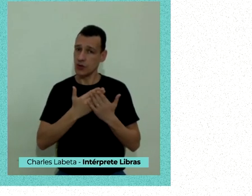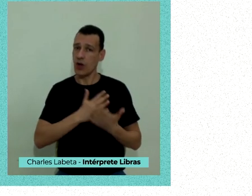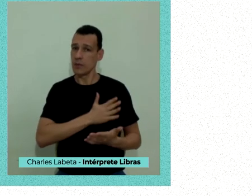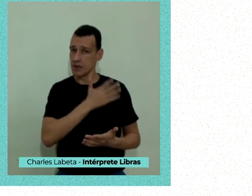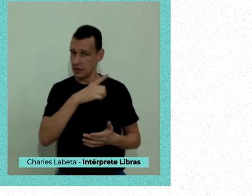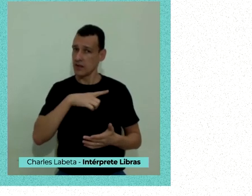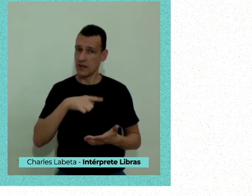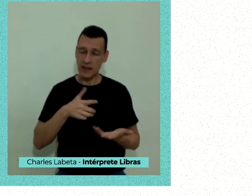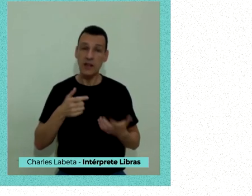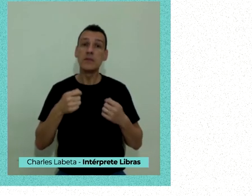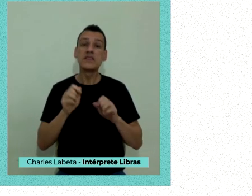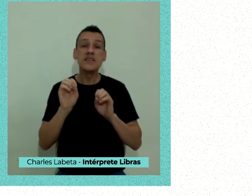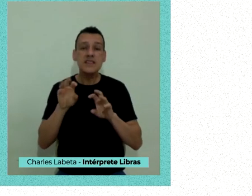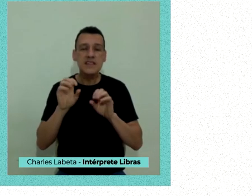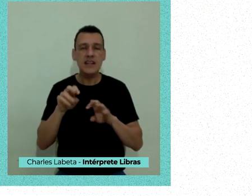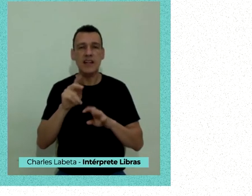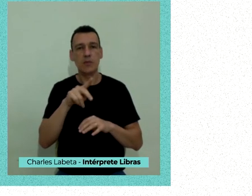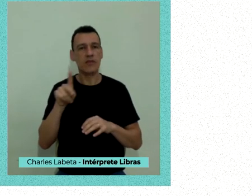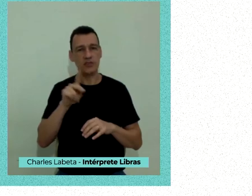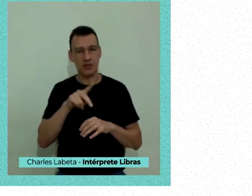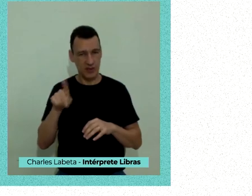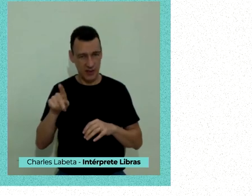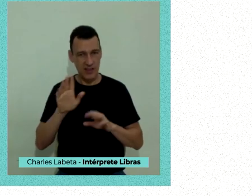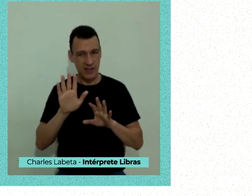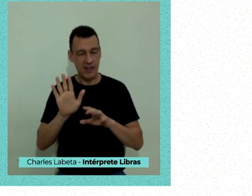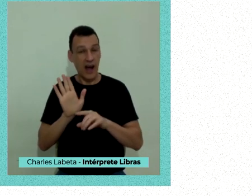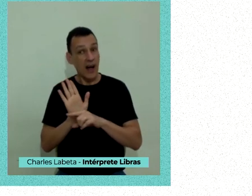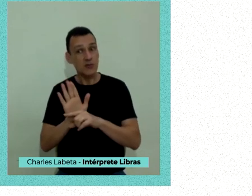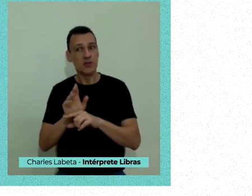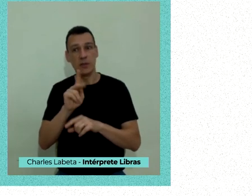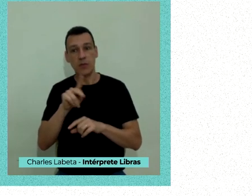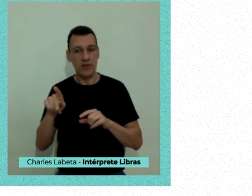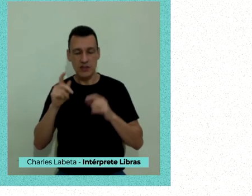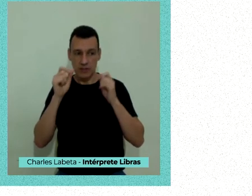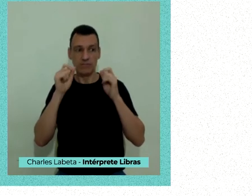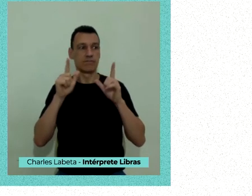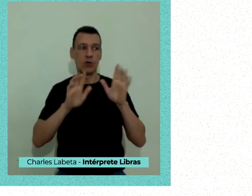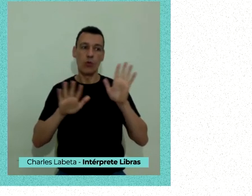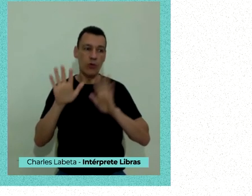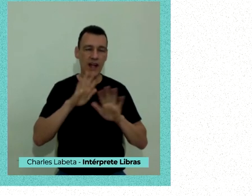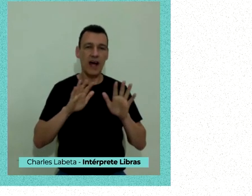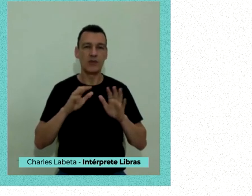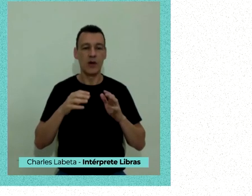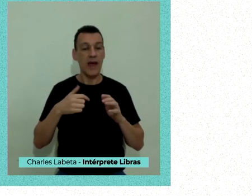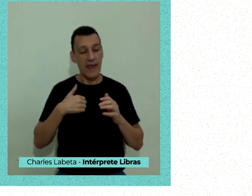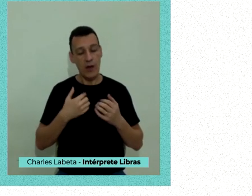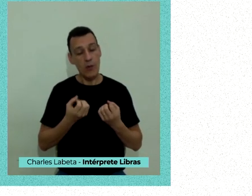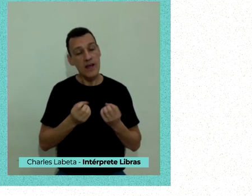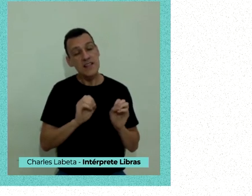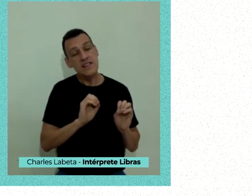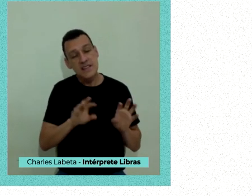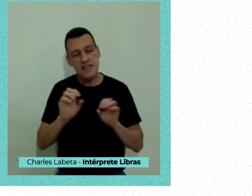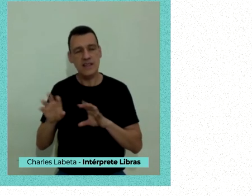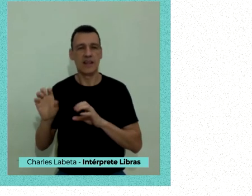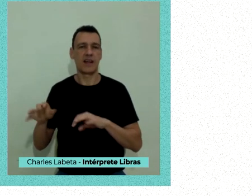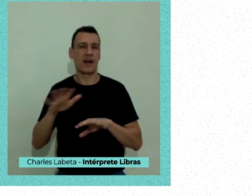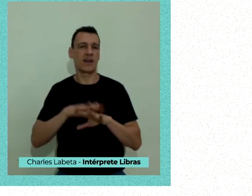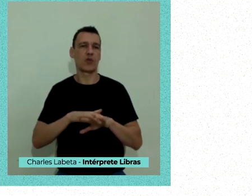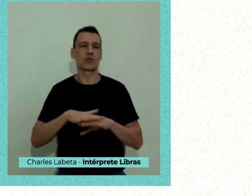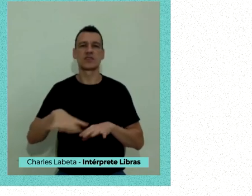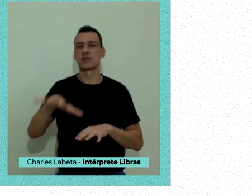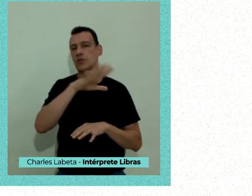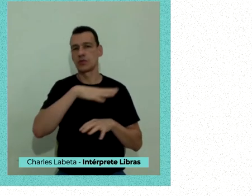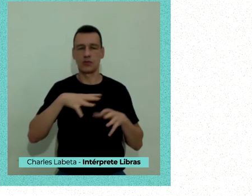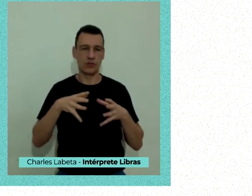conhecer, né, e vivenciar, né, uma realidade de inclusão né, e como fazer, mas ninguém diz para